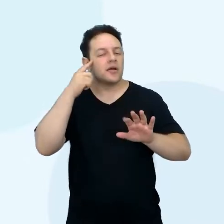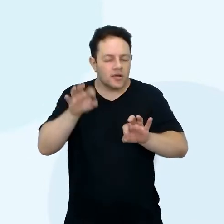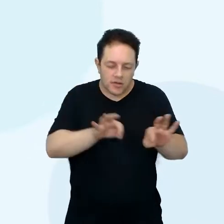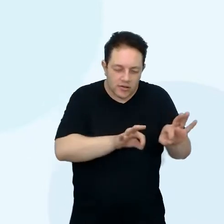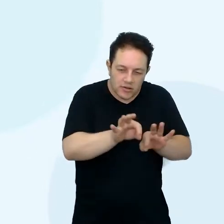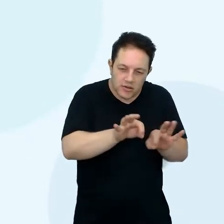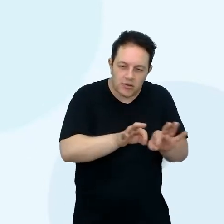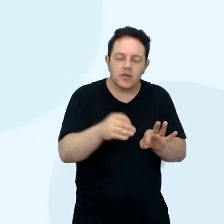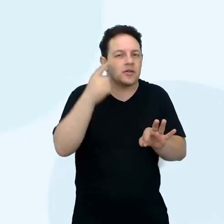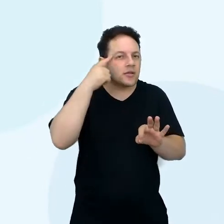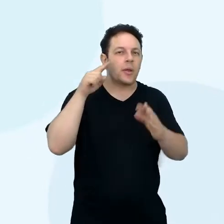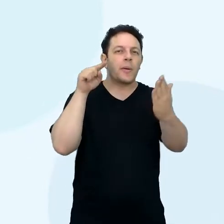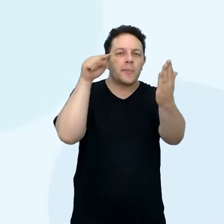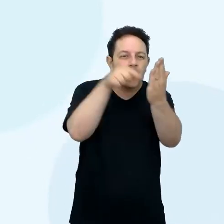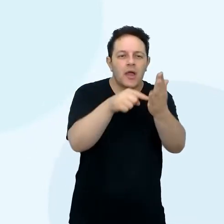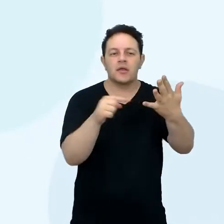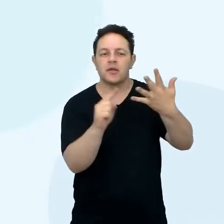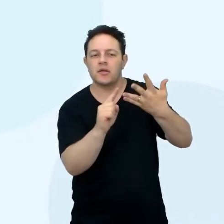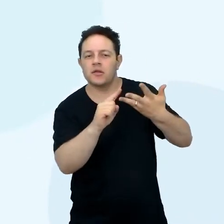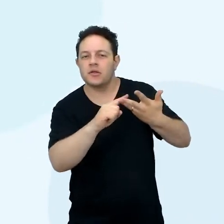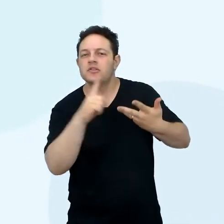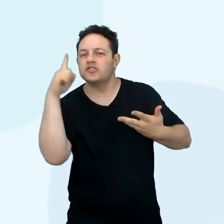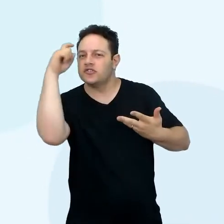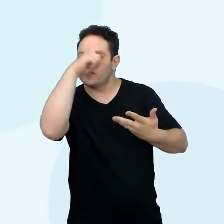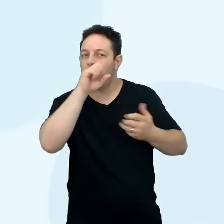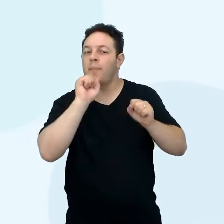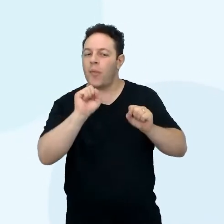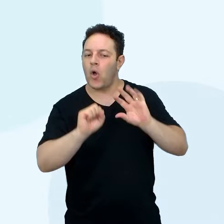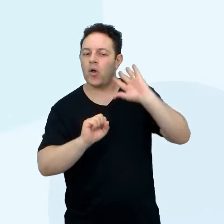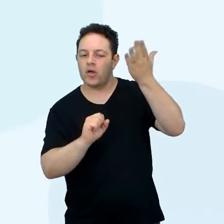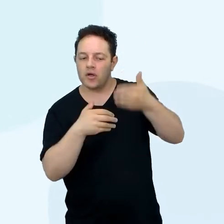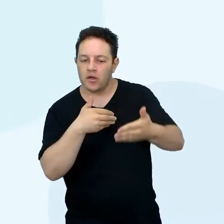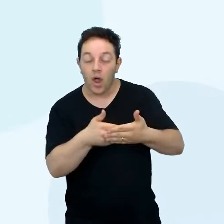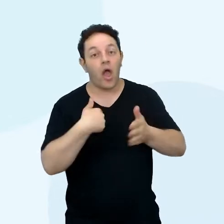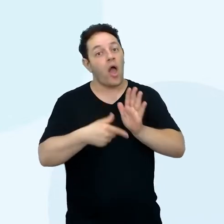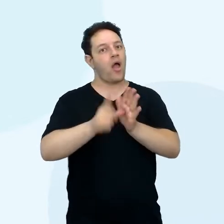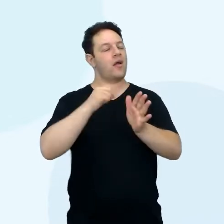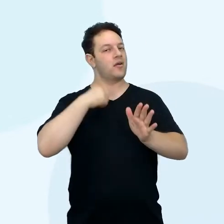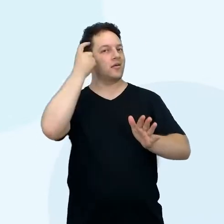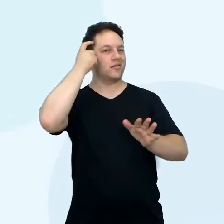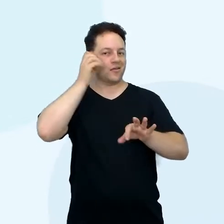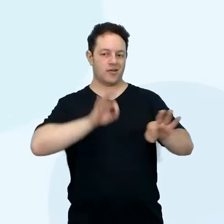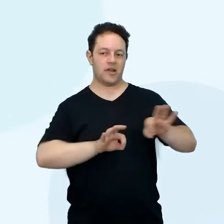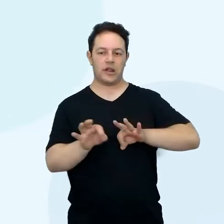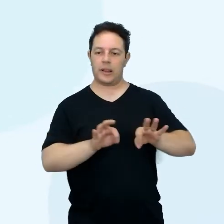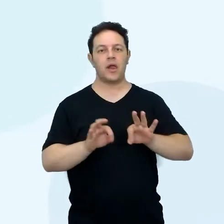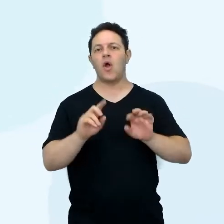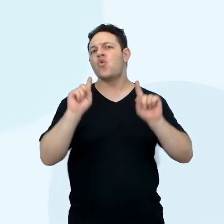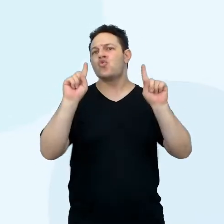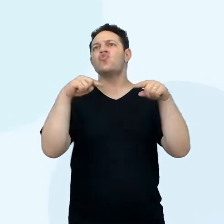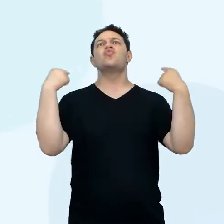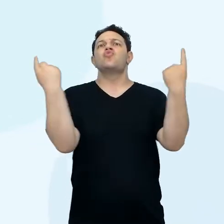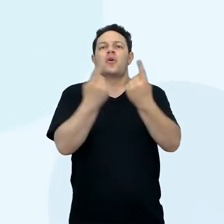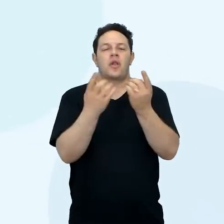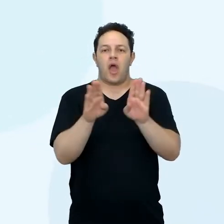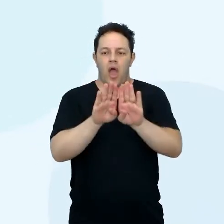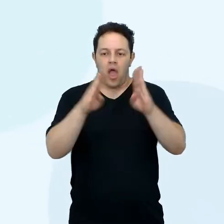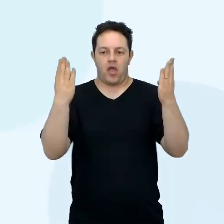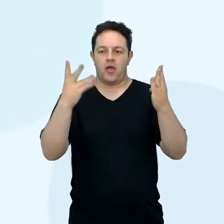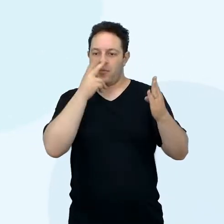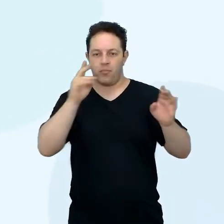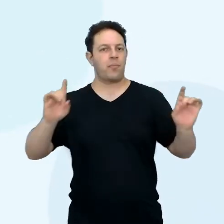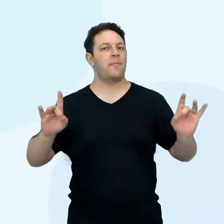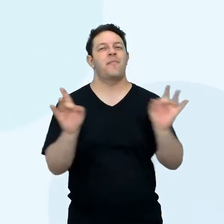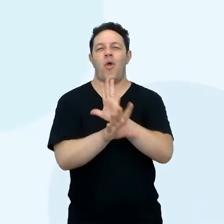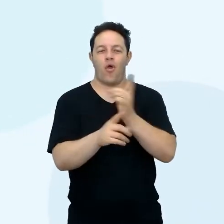e as metas e dificuldades de curto prazo, tá certo? Nem todo empreendimento ele vai